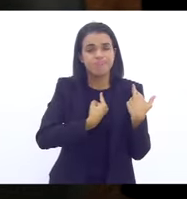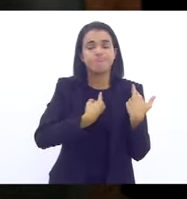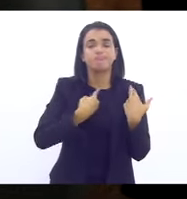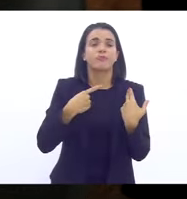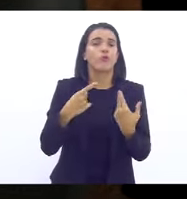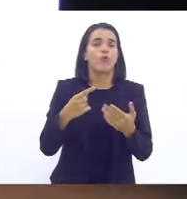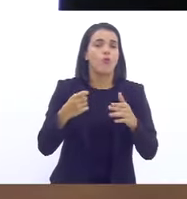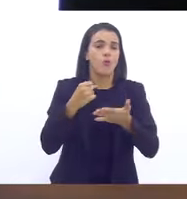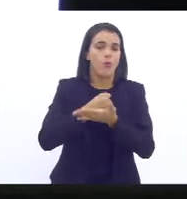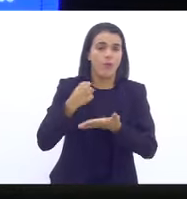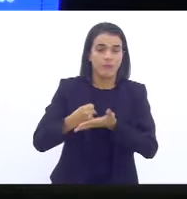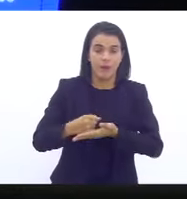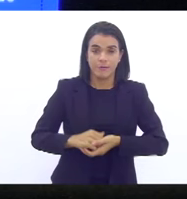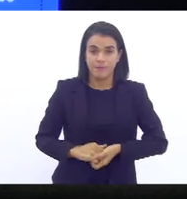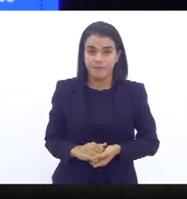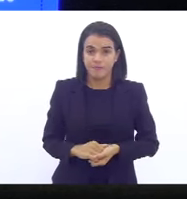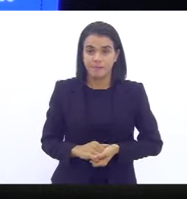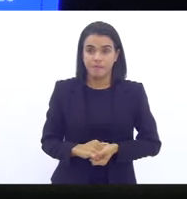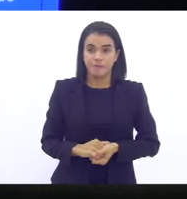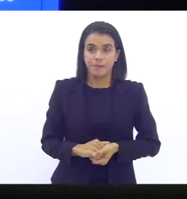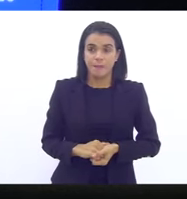sociedade.